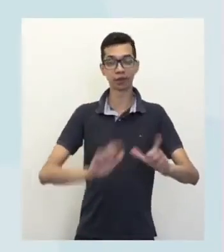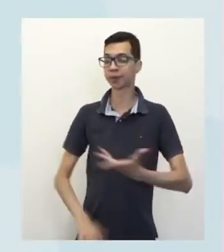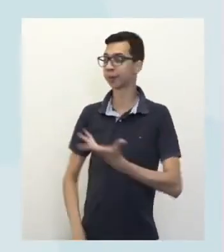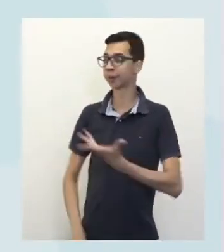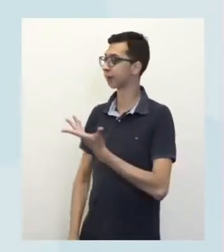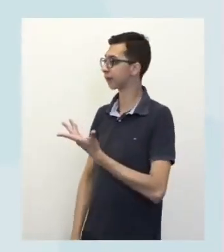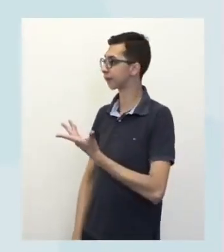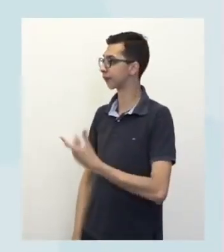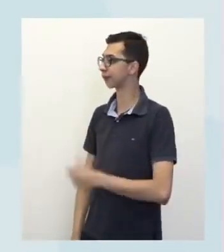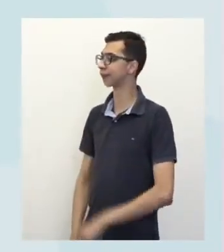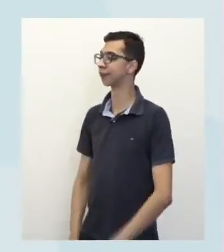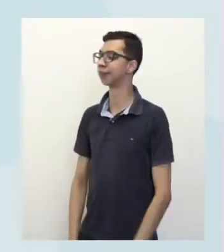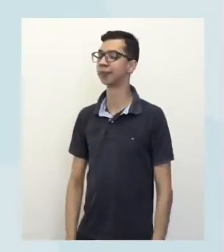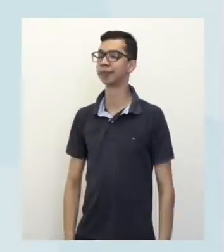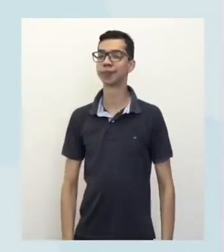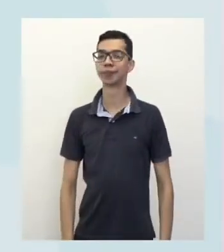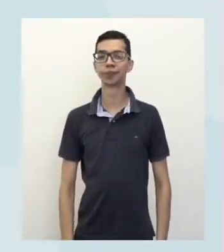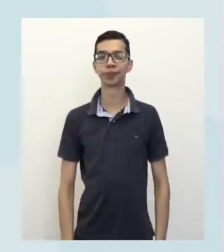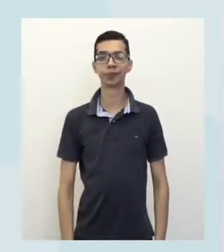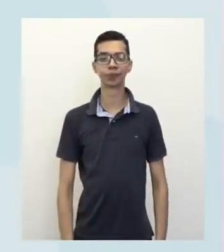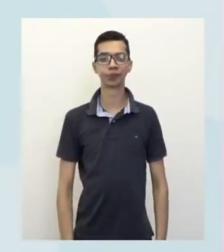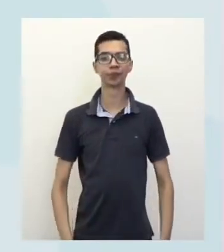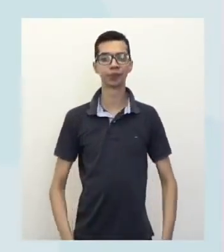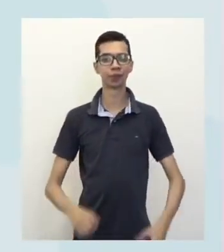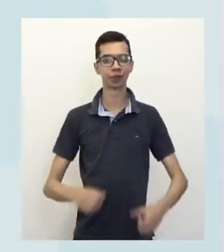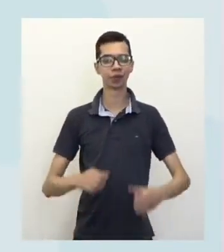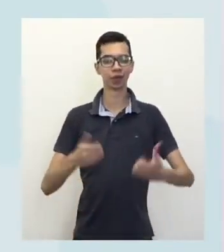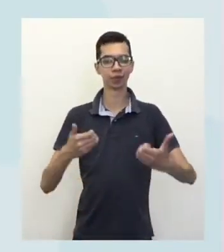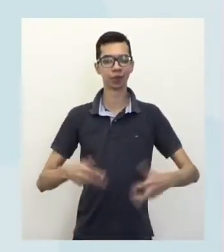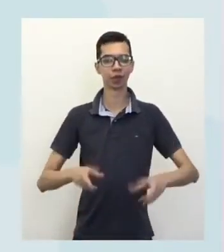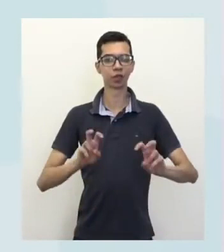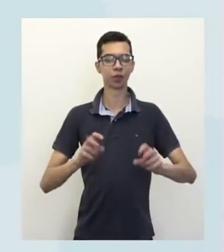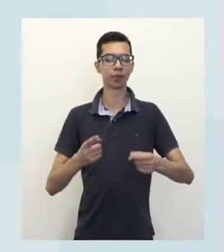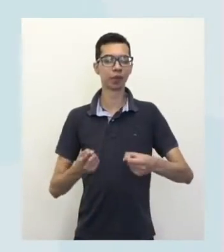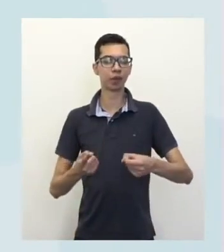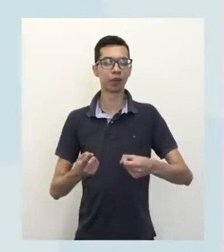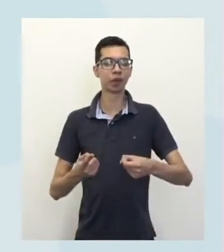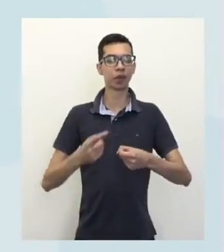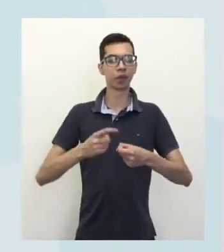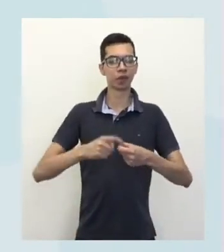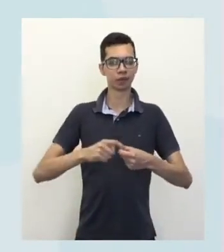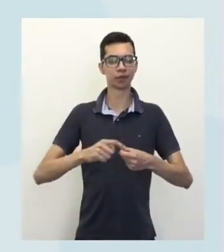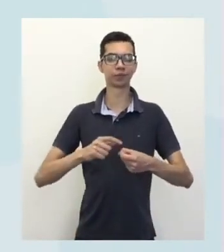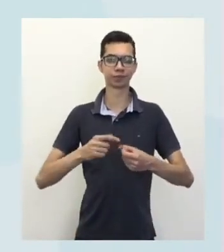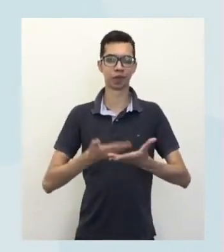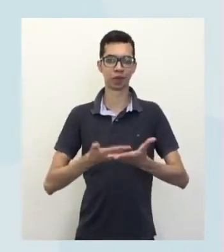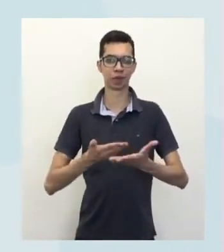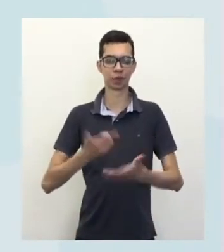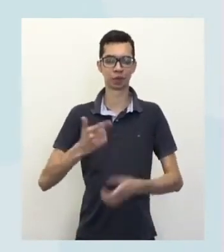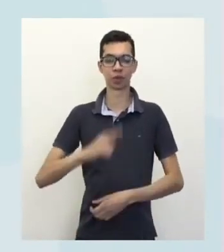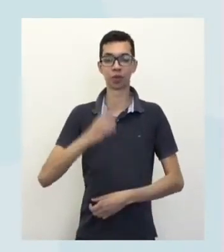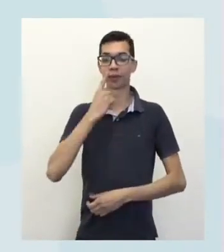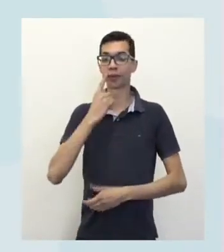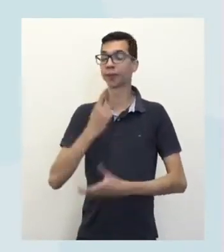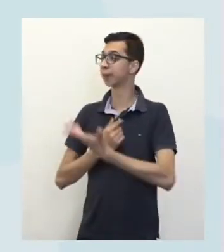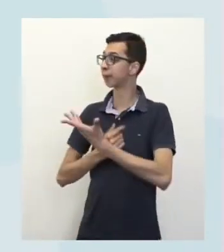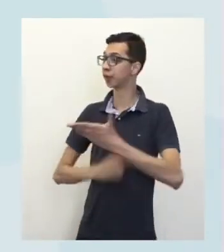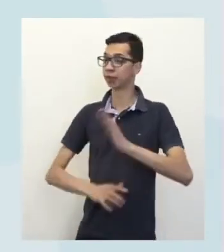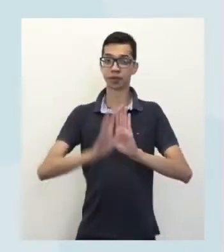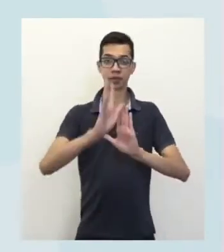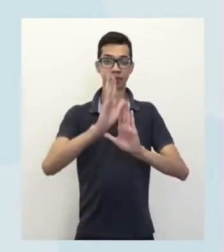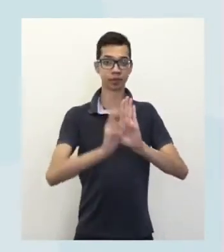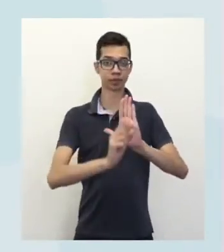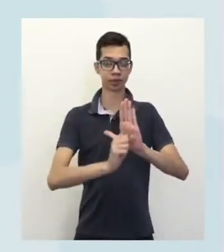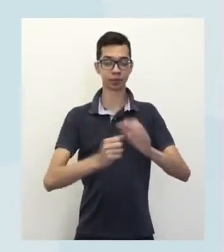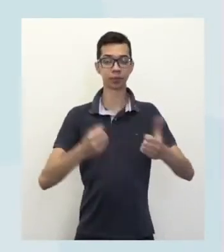pouquinho dessa retomada. Então nós temos aí ao fundo, né, um símbolo, um marco, quando nós